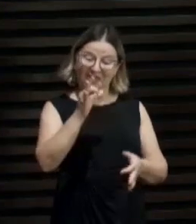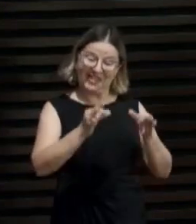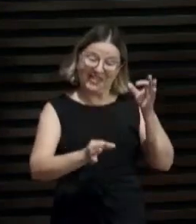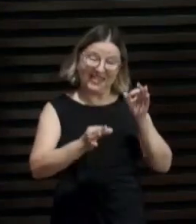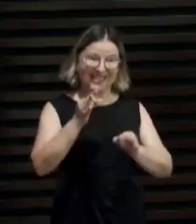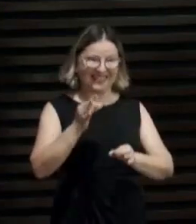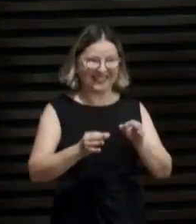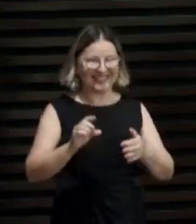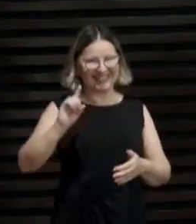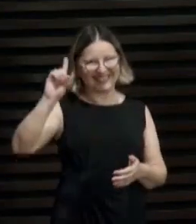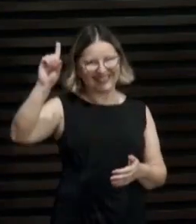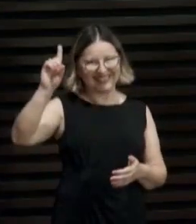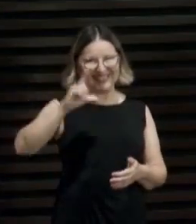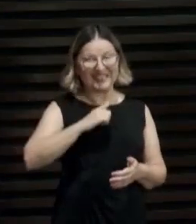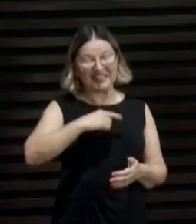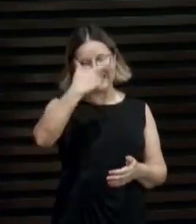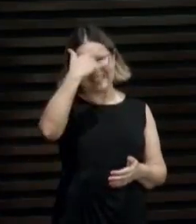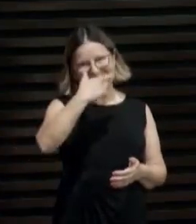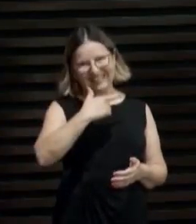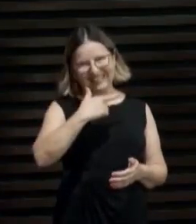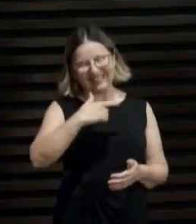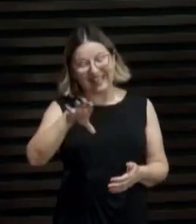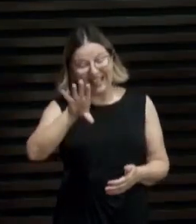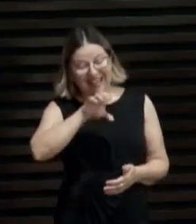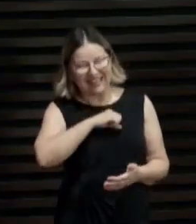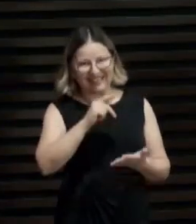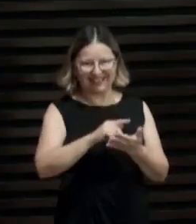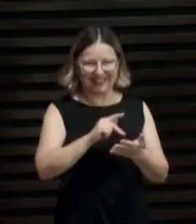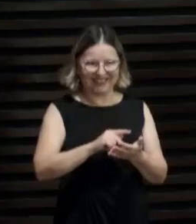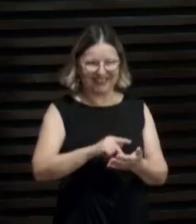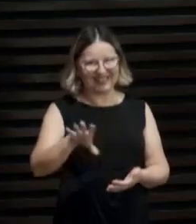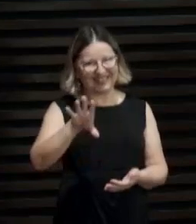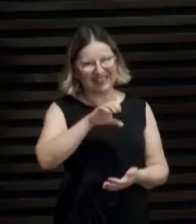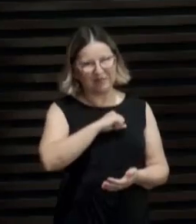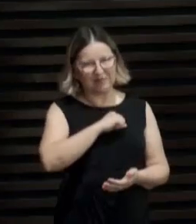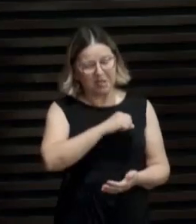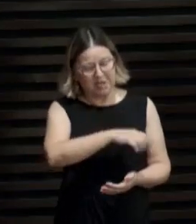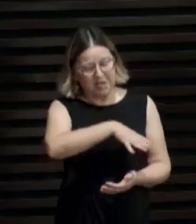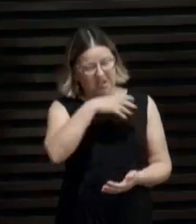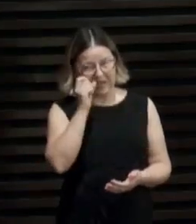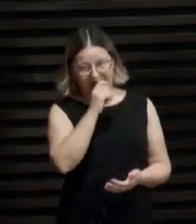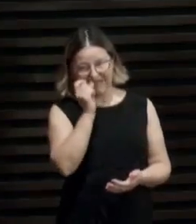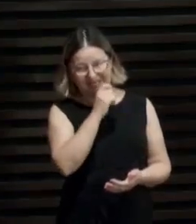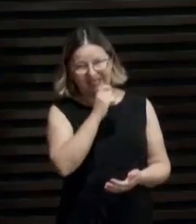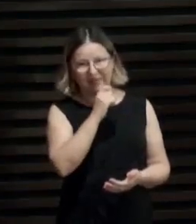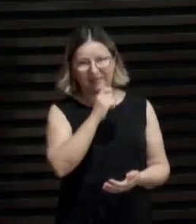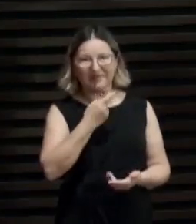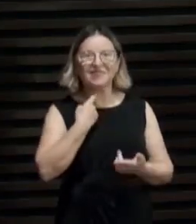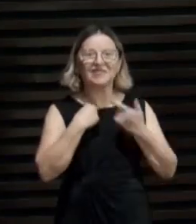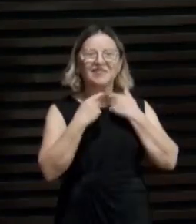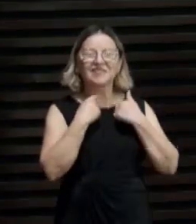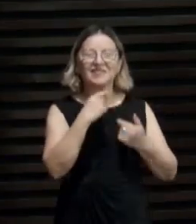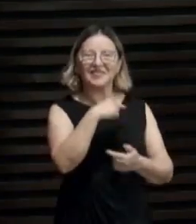justo. Um Deus que tem caráter, que ama a verdade, o amor, que odeia a mentira, que deseja que